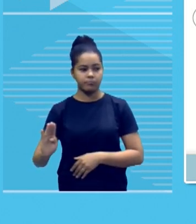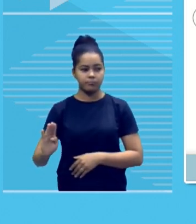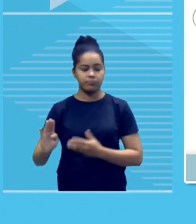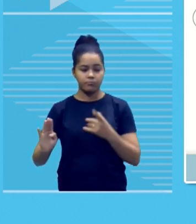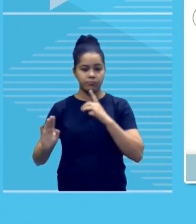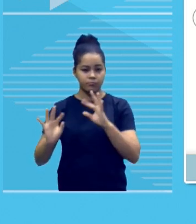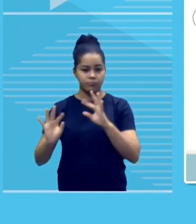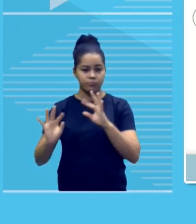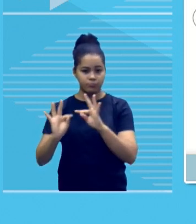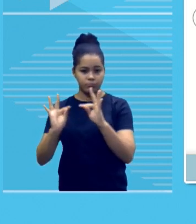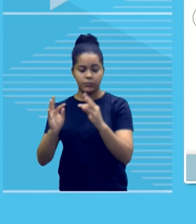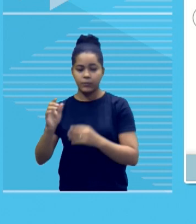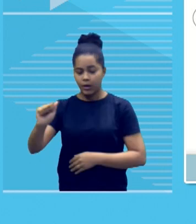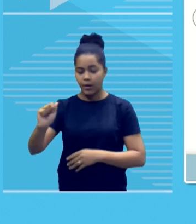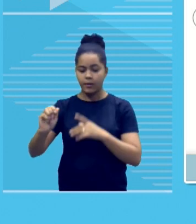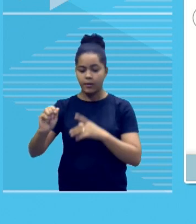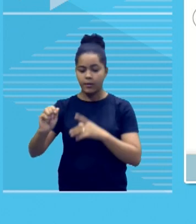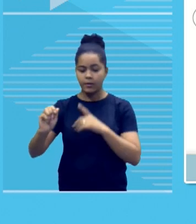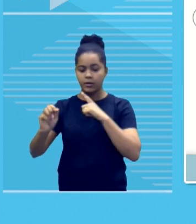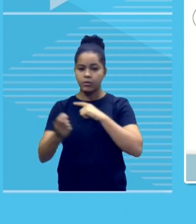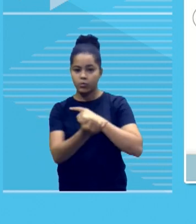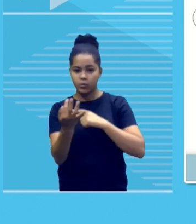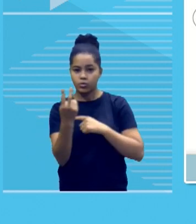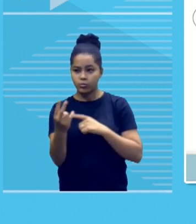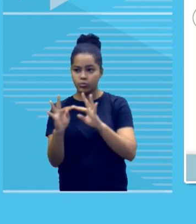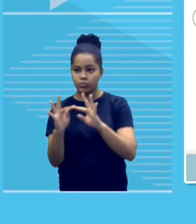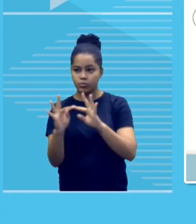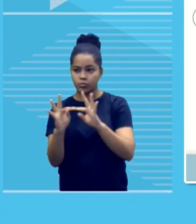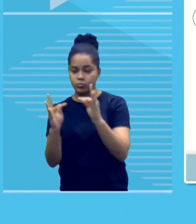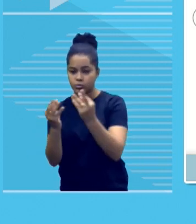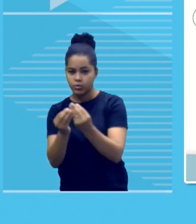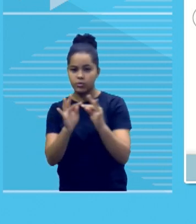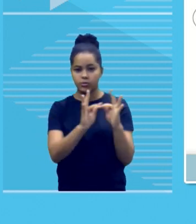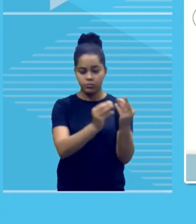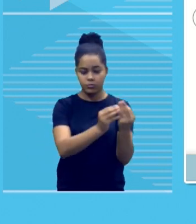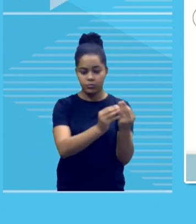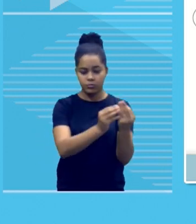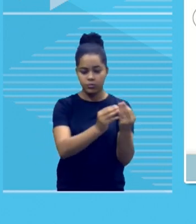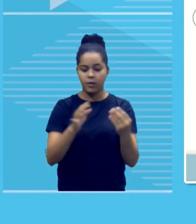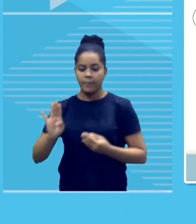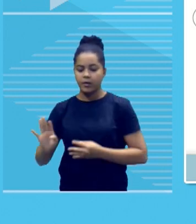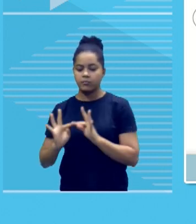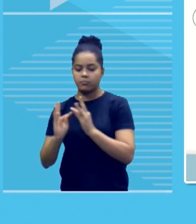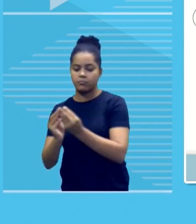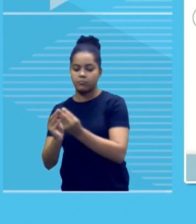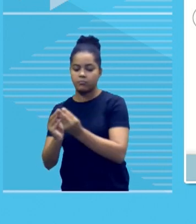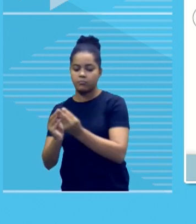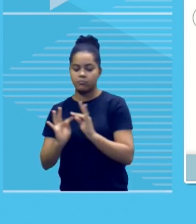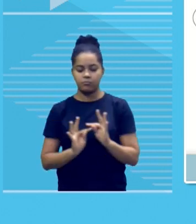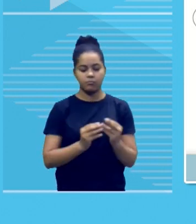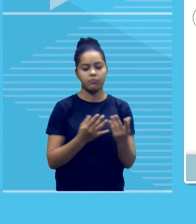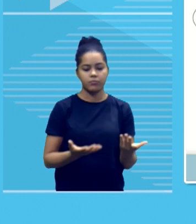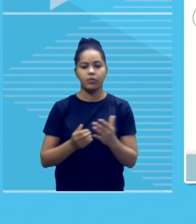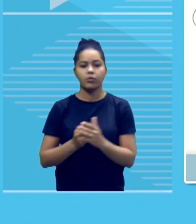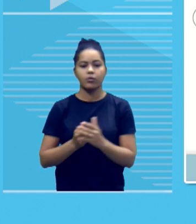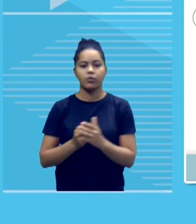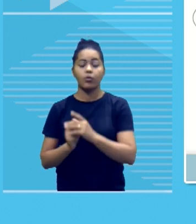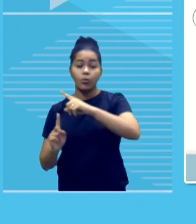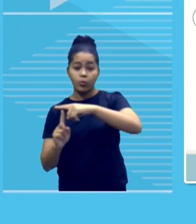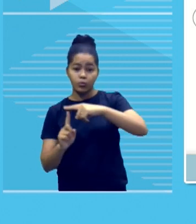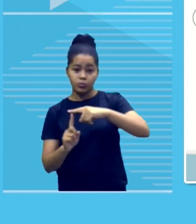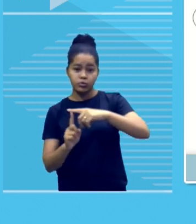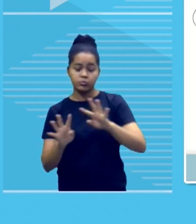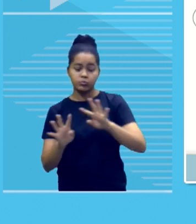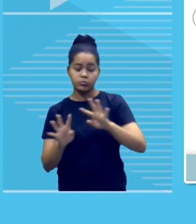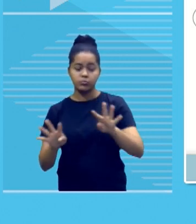e entre os dois compostos da letra B é só dar uma olhada e dizer o tipo de isomeria